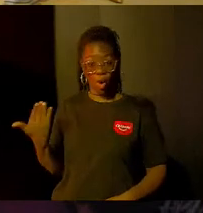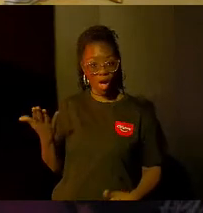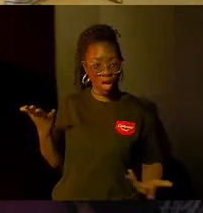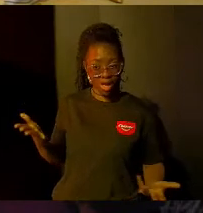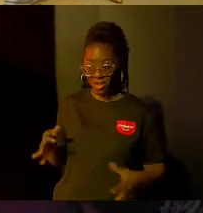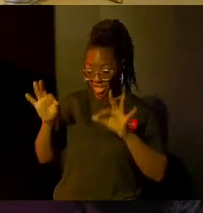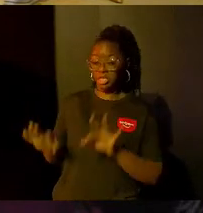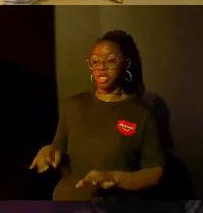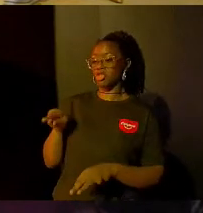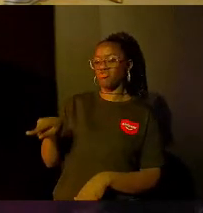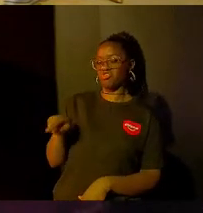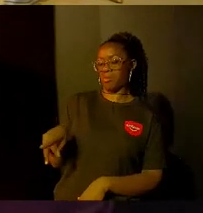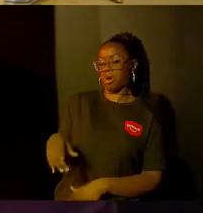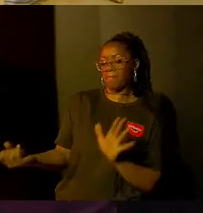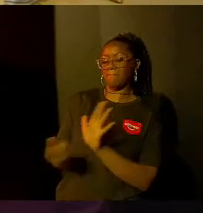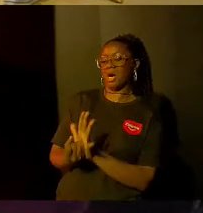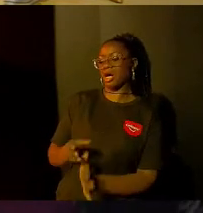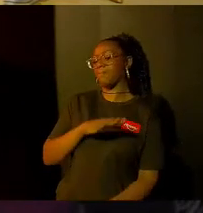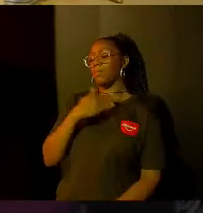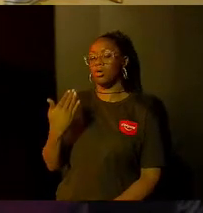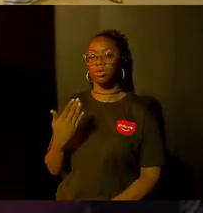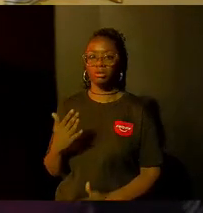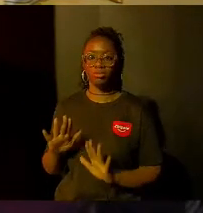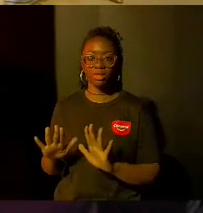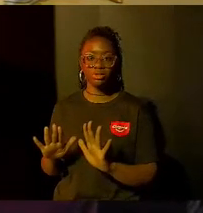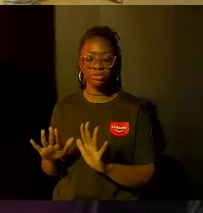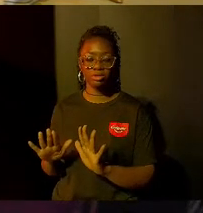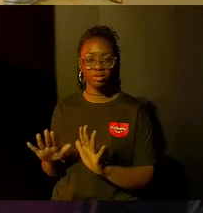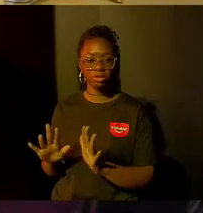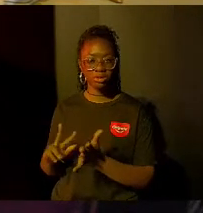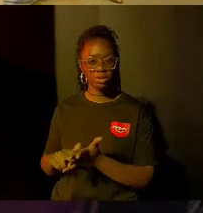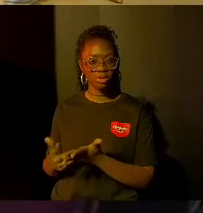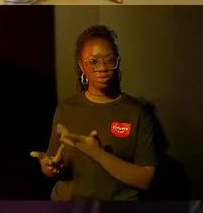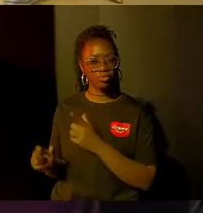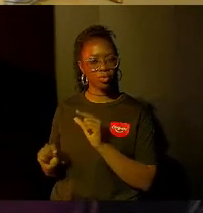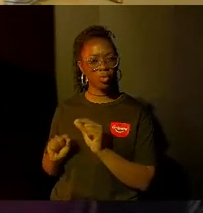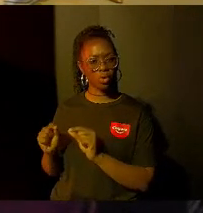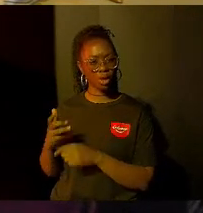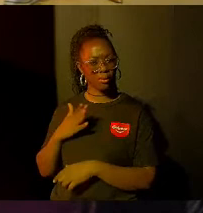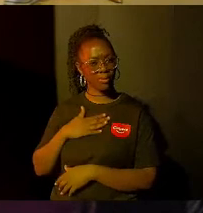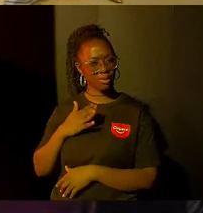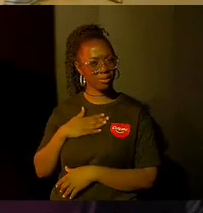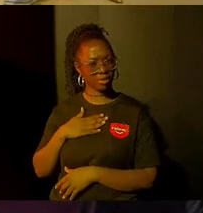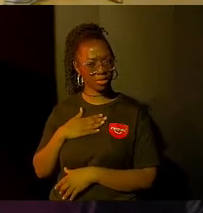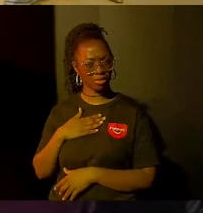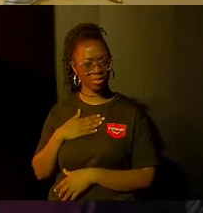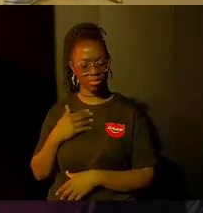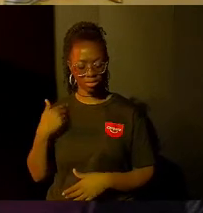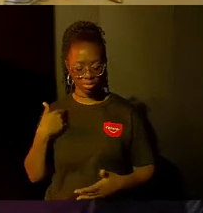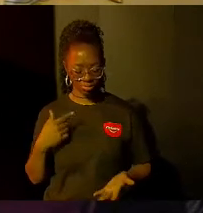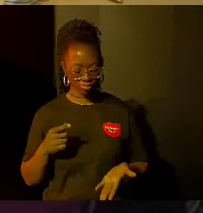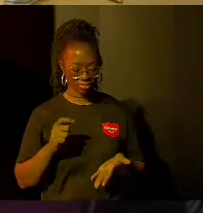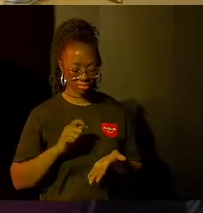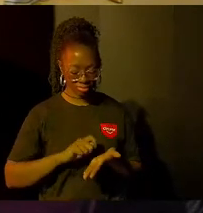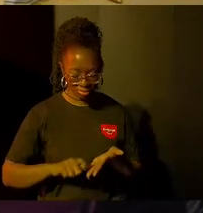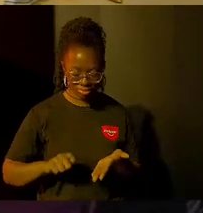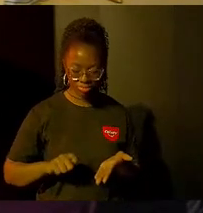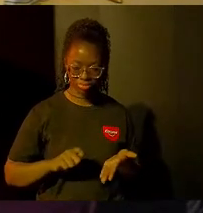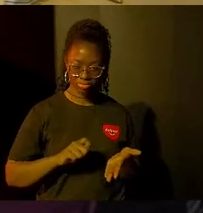o que é que isso significou para mim desde aquele momento em que eu tomava notas